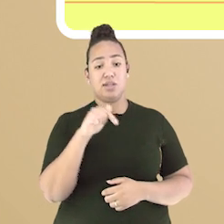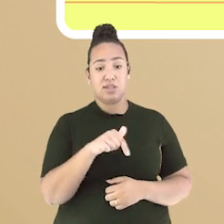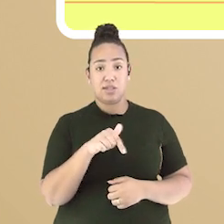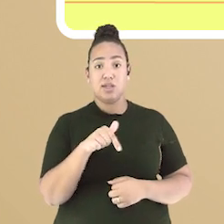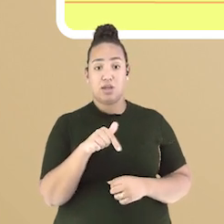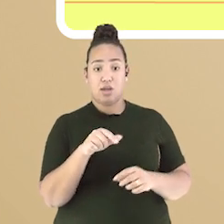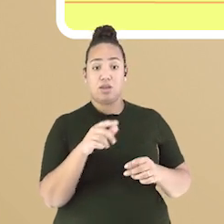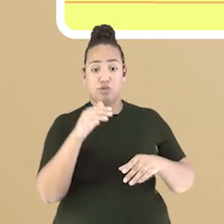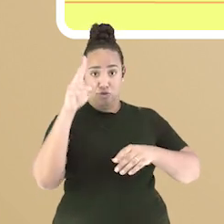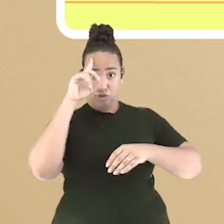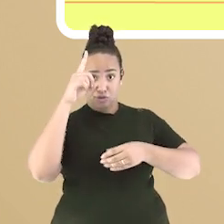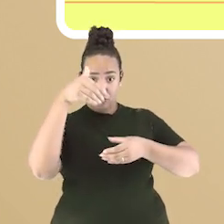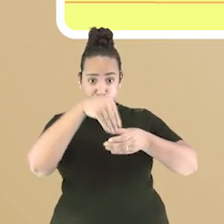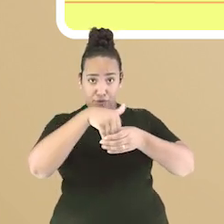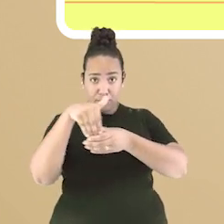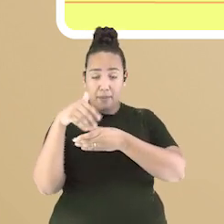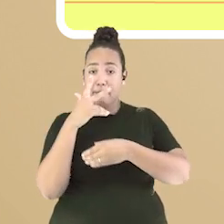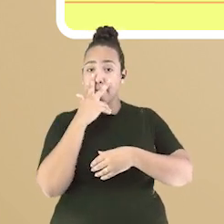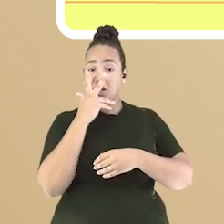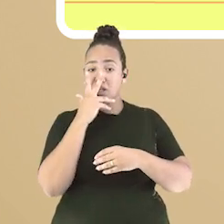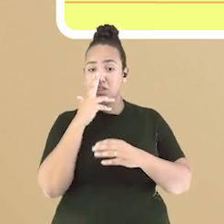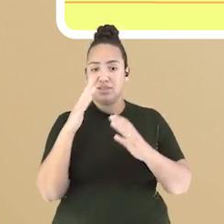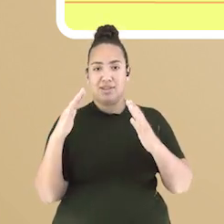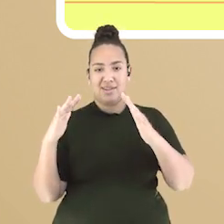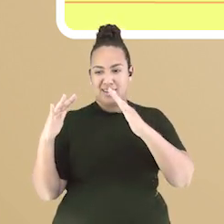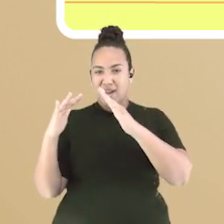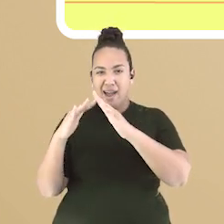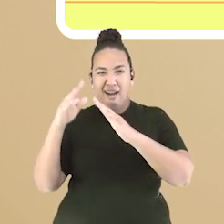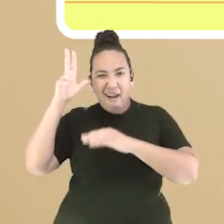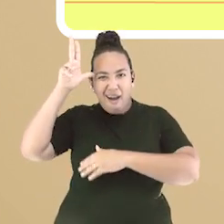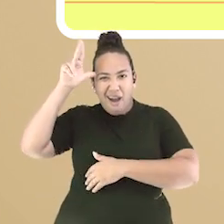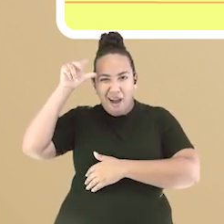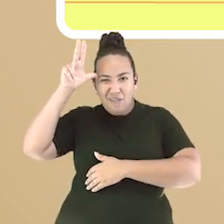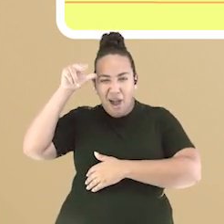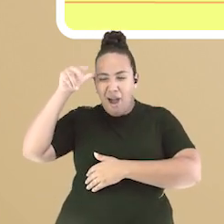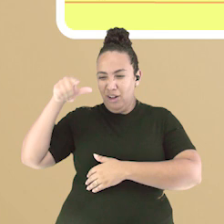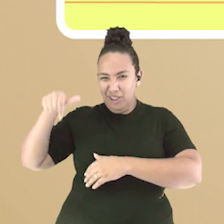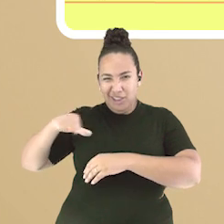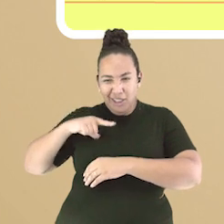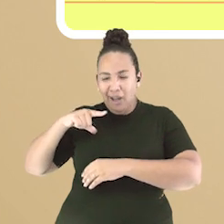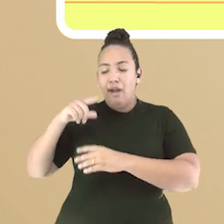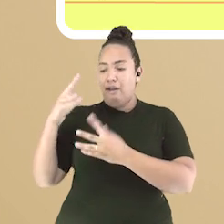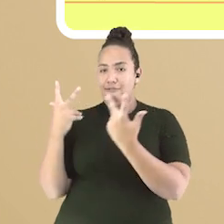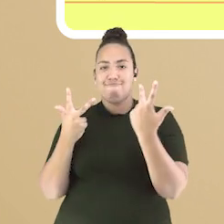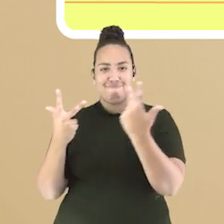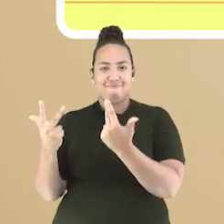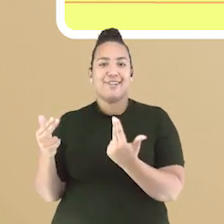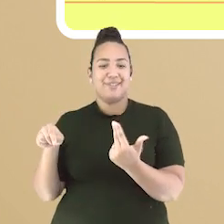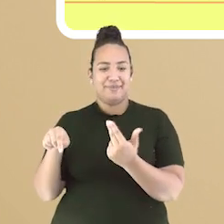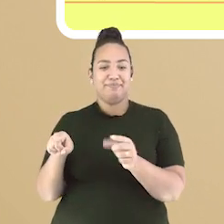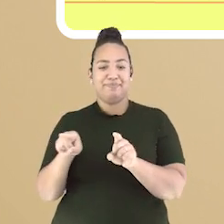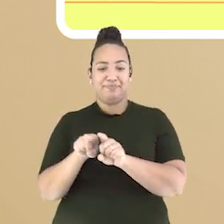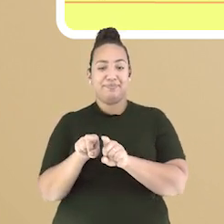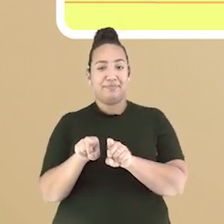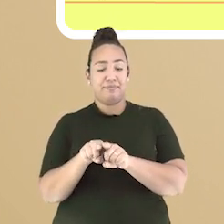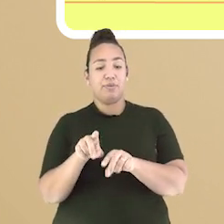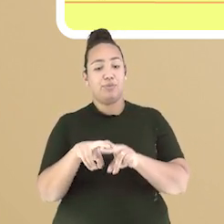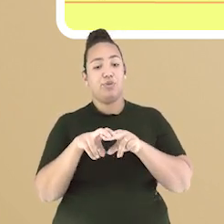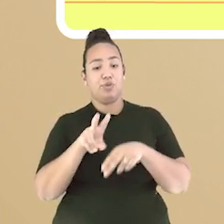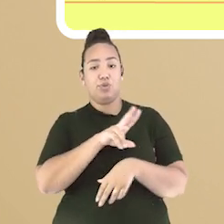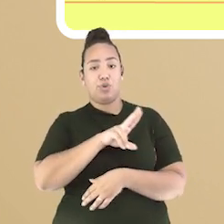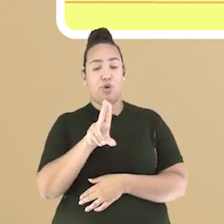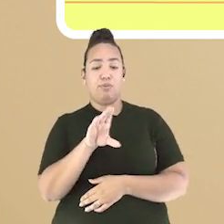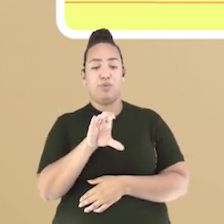eram colocados numa espécie de curral. Isso mesmo, iguaizinhos os currais onde ficam os animais. É daí que vai surgir o